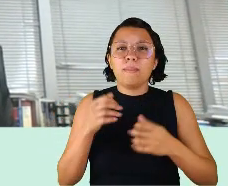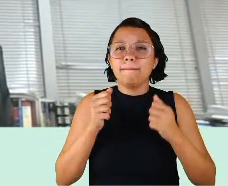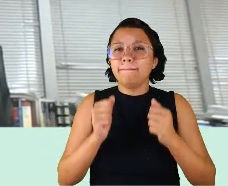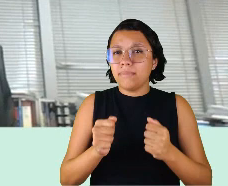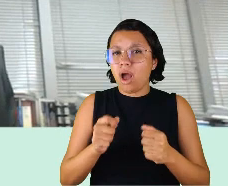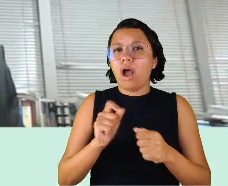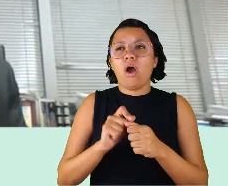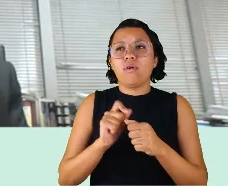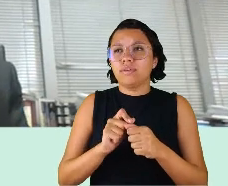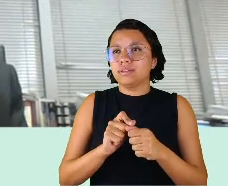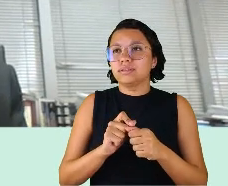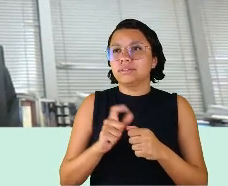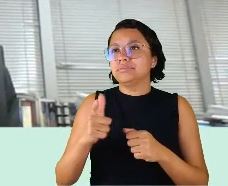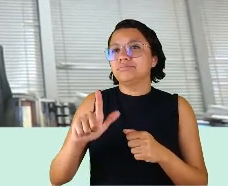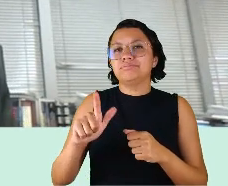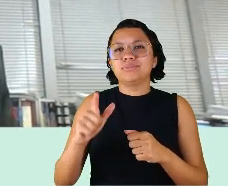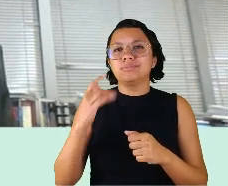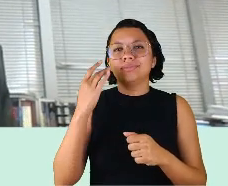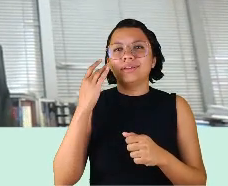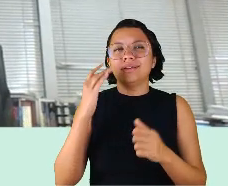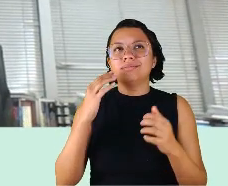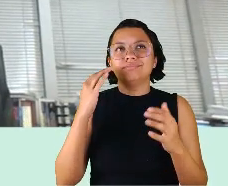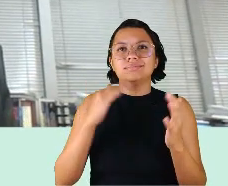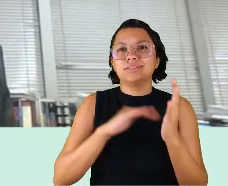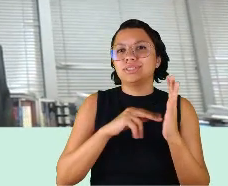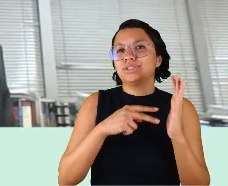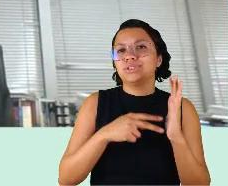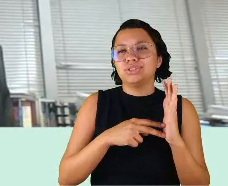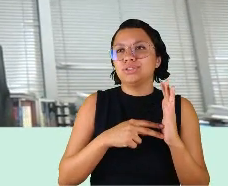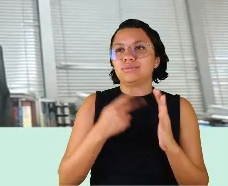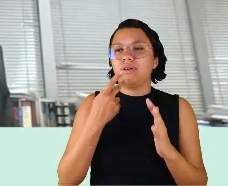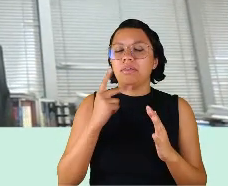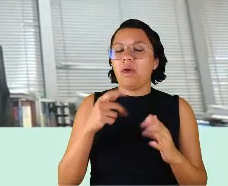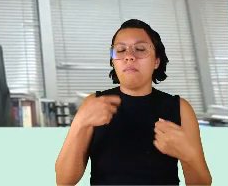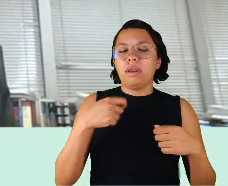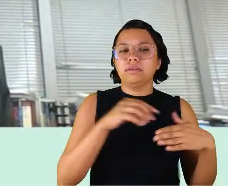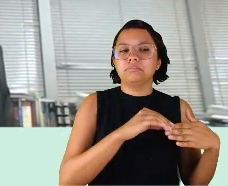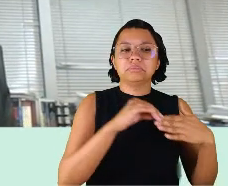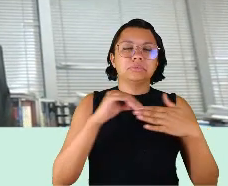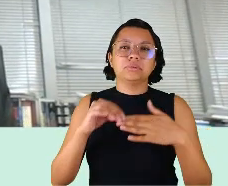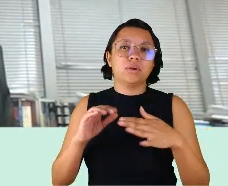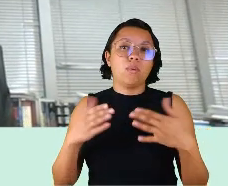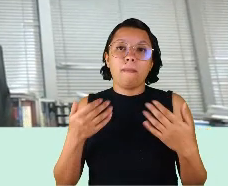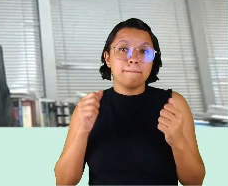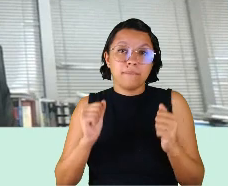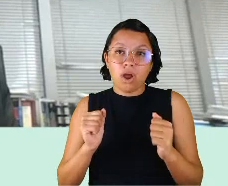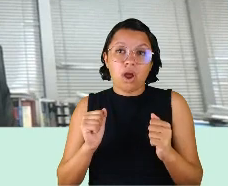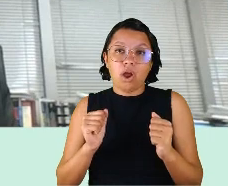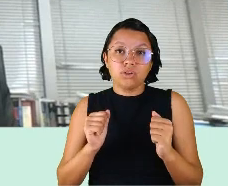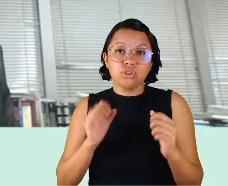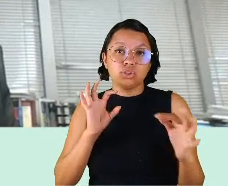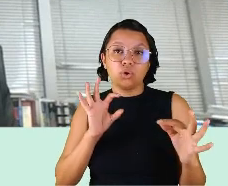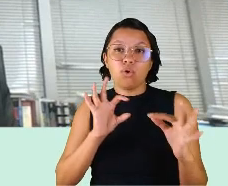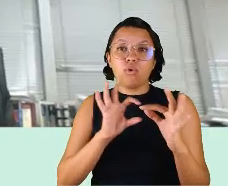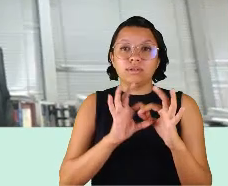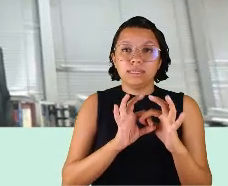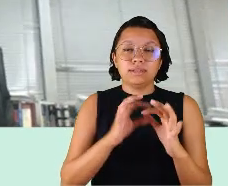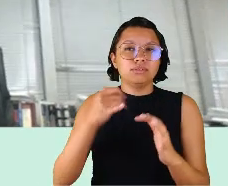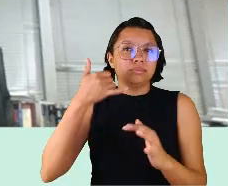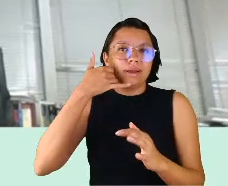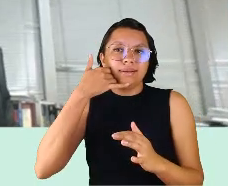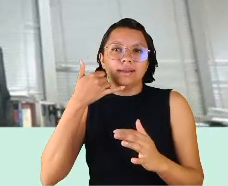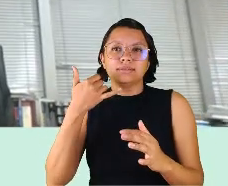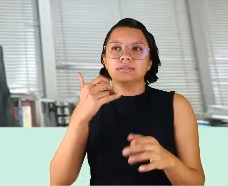sim. Não faz sentido nenhum mandar alguém se deslocar milhares de quilômetros quando ele pode se conectar numa